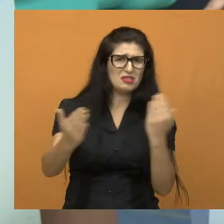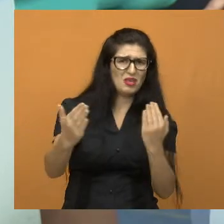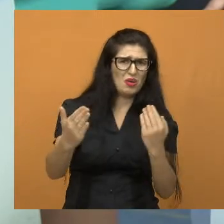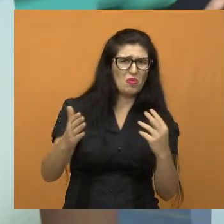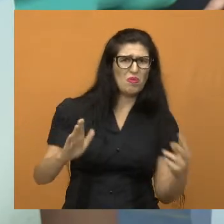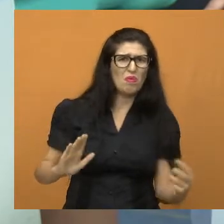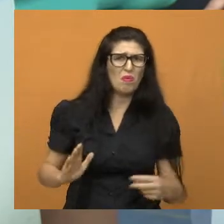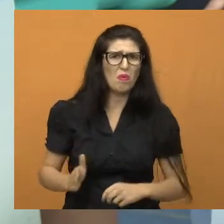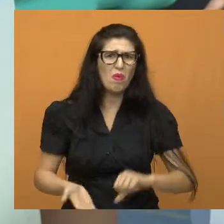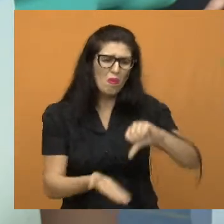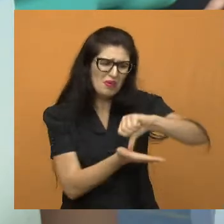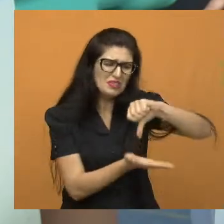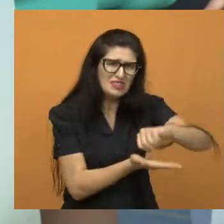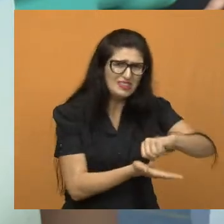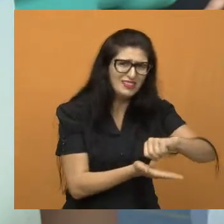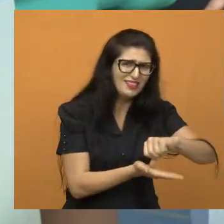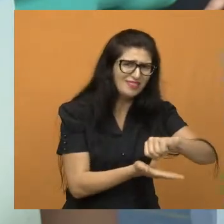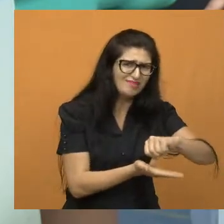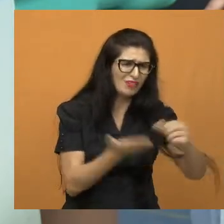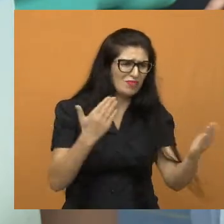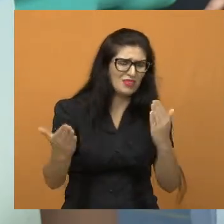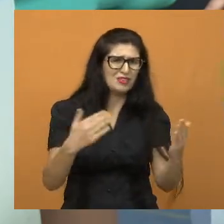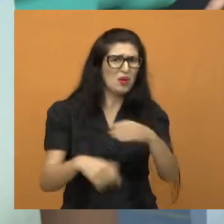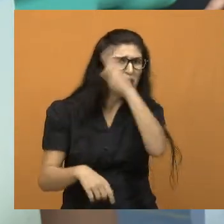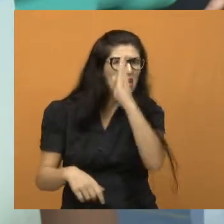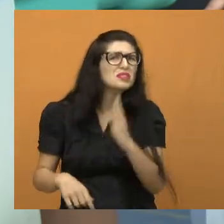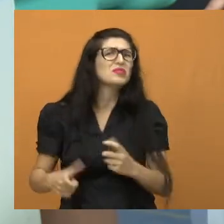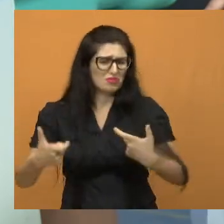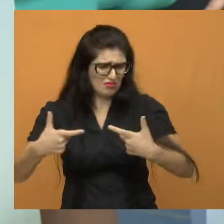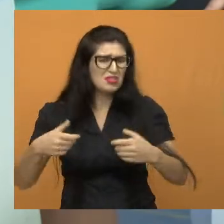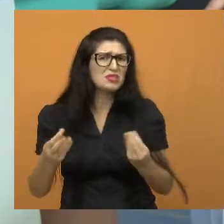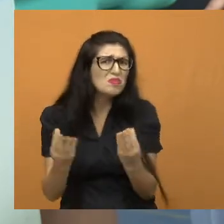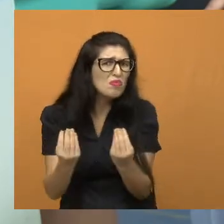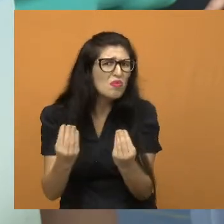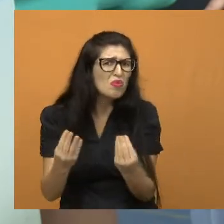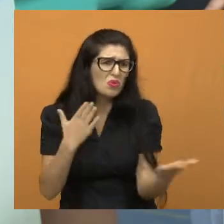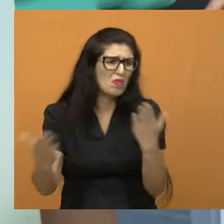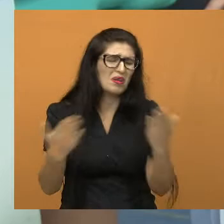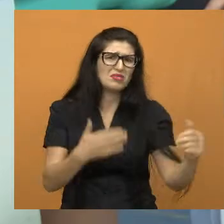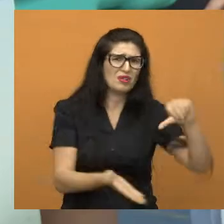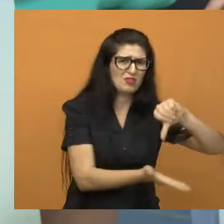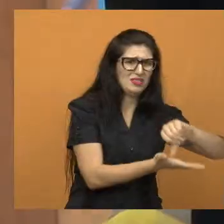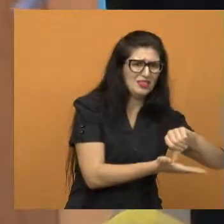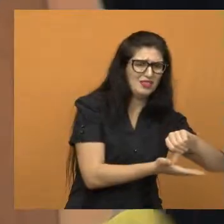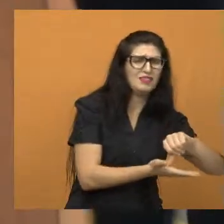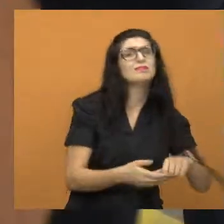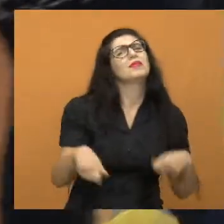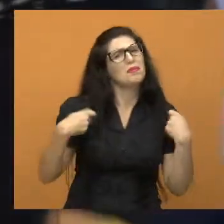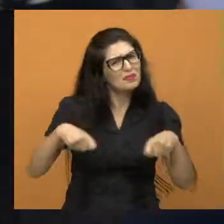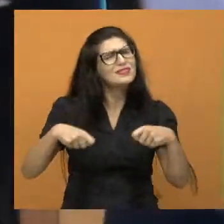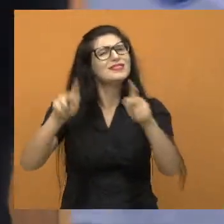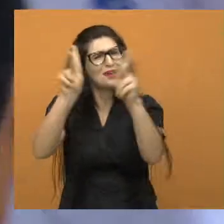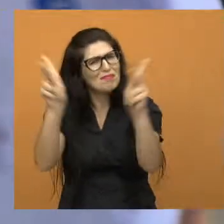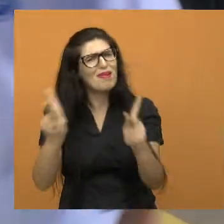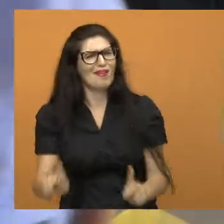nos traz esperança de dias melhores. Para todo lugar que eu for, eu vou levar a paz.